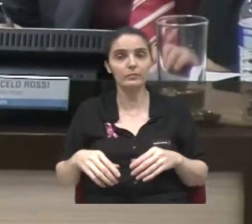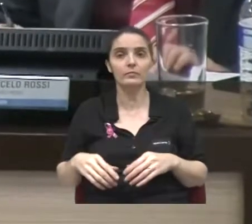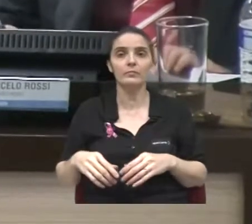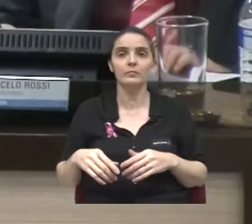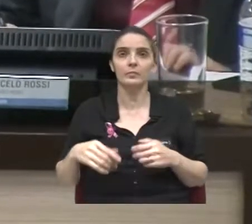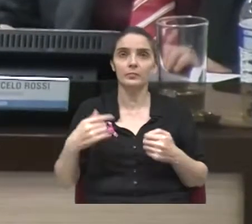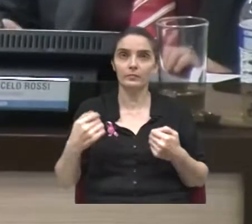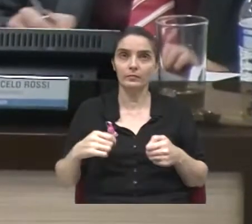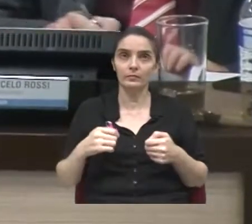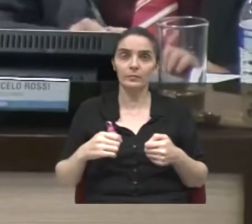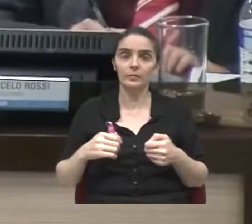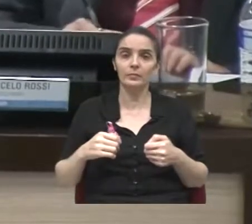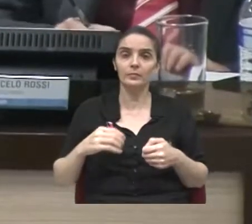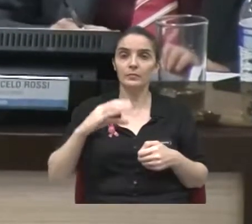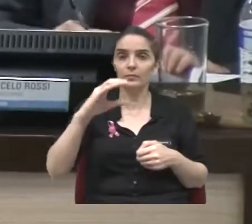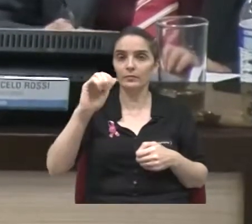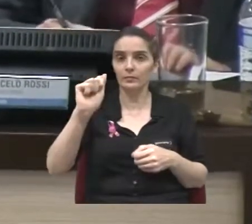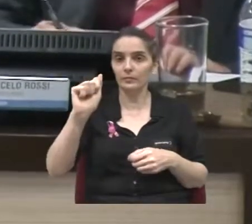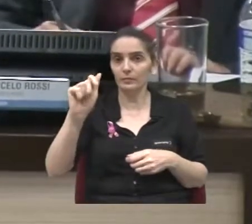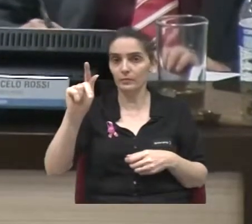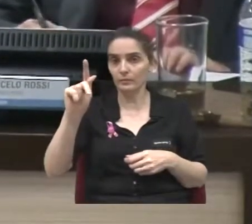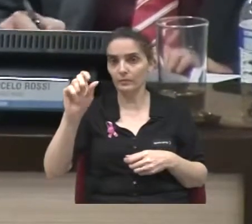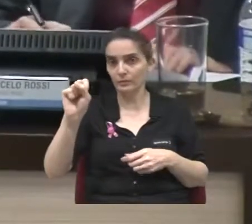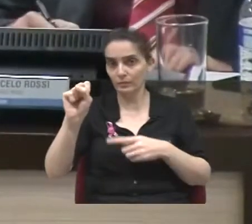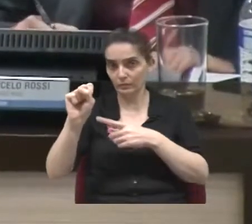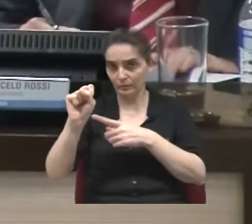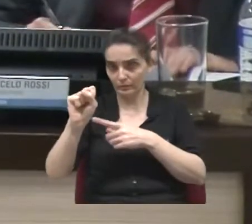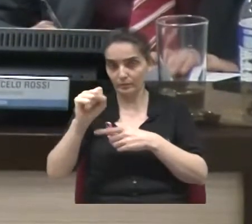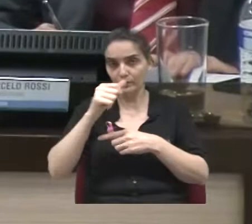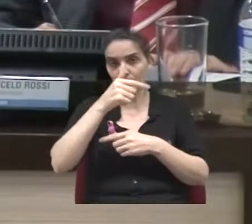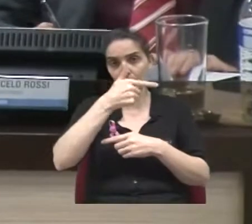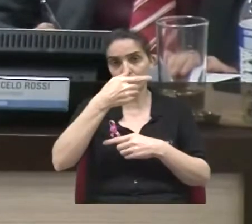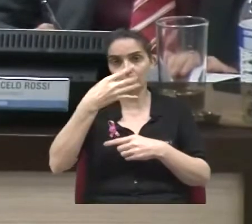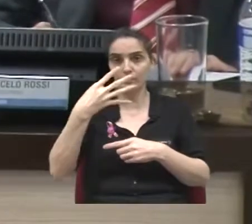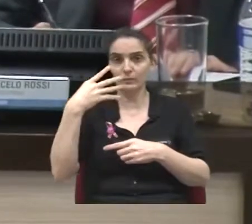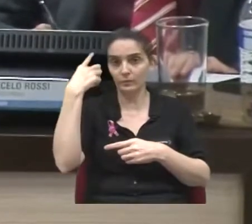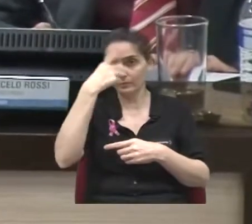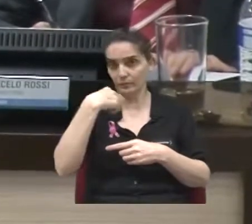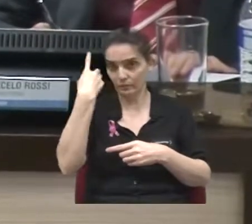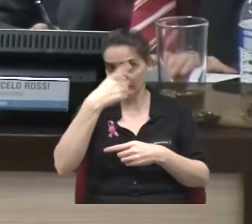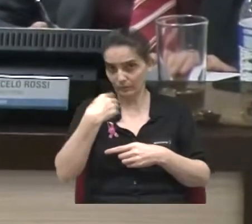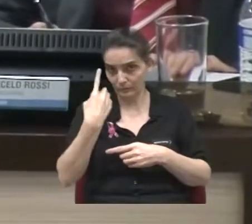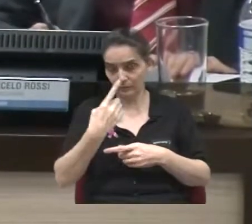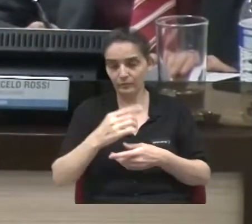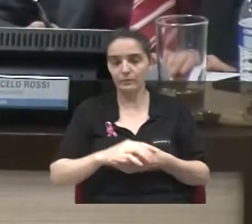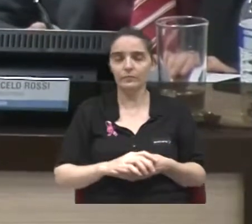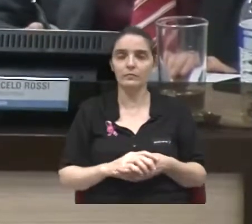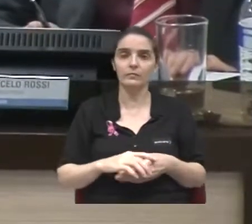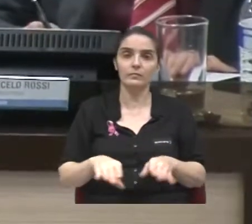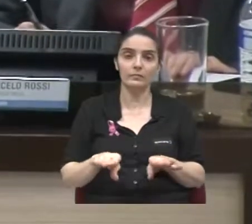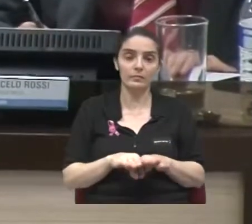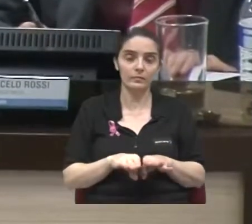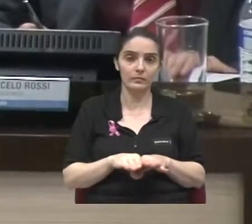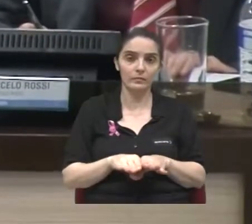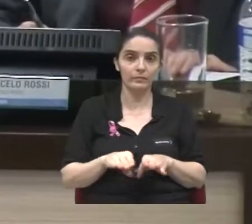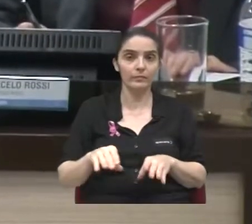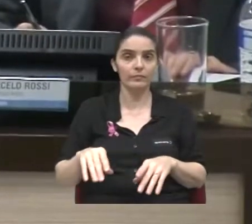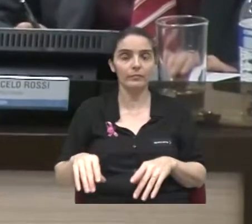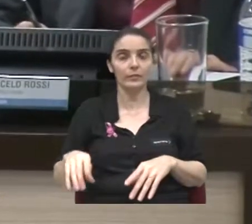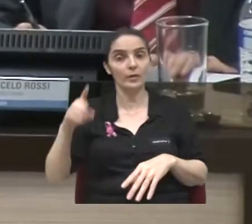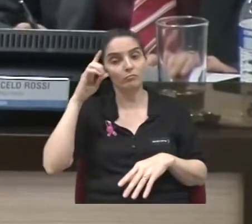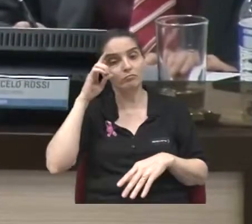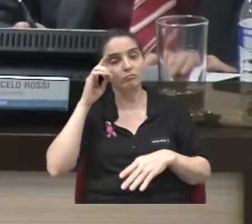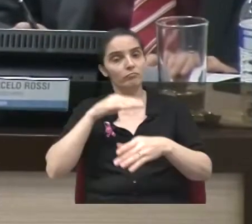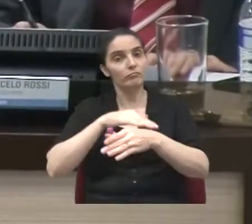24 horas, né, e nós hoje, no programa do governo federal, existe até já o CAPS 4, mas acredito que sejam